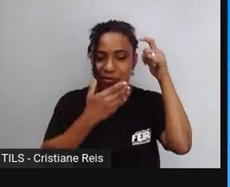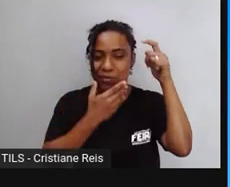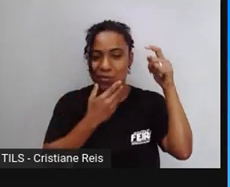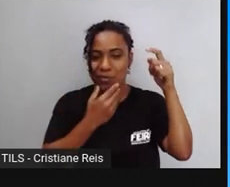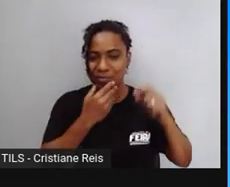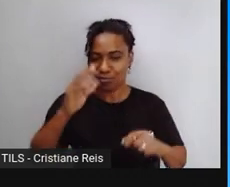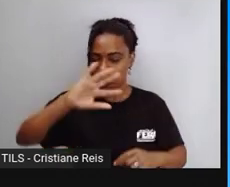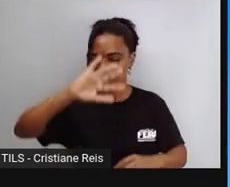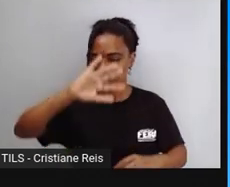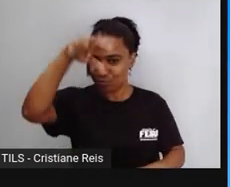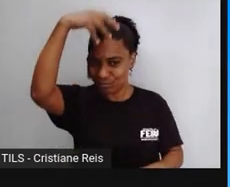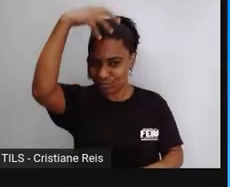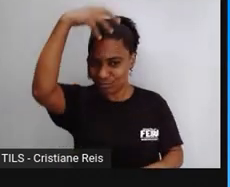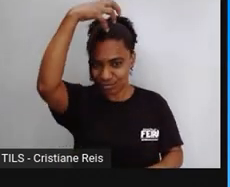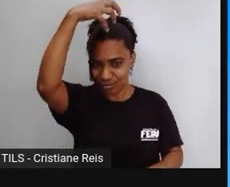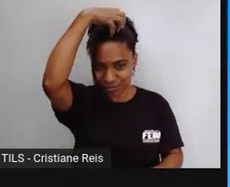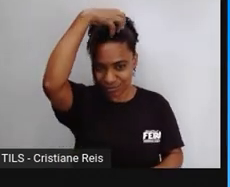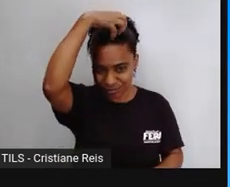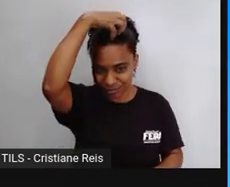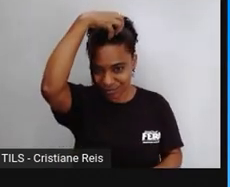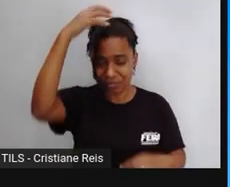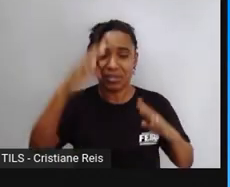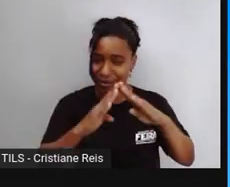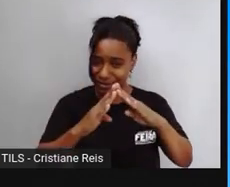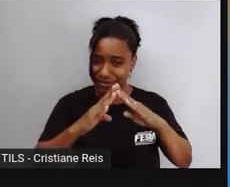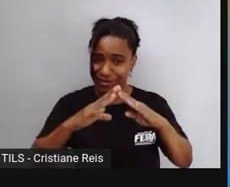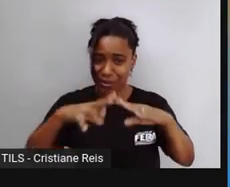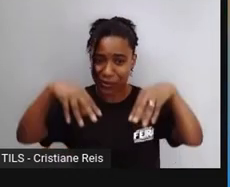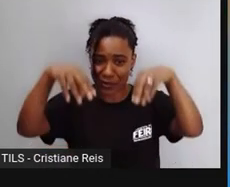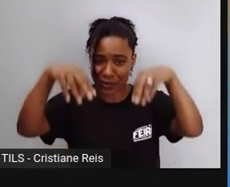ainda existem ao redor do mundo.